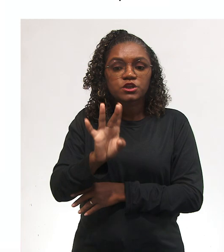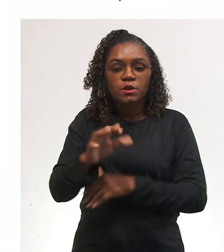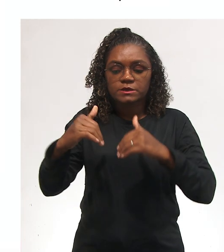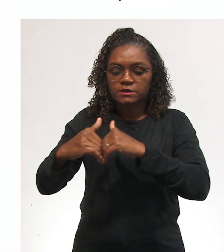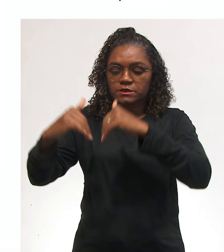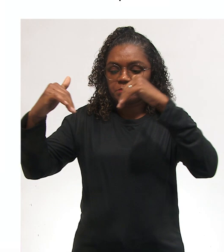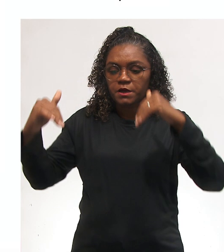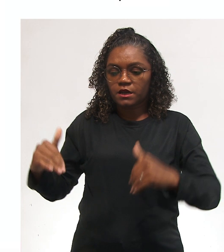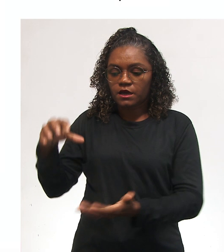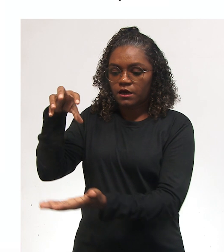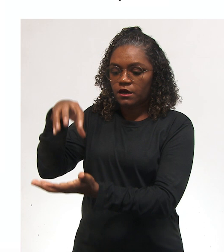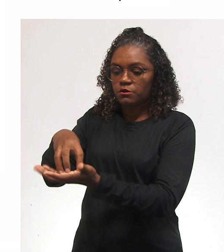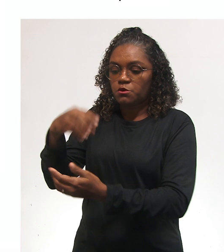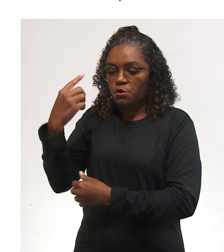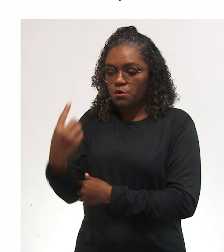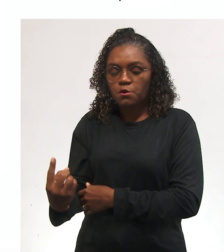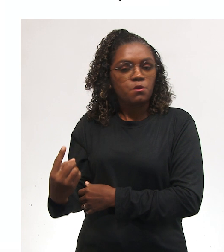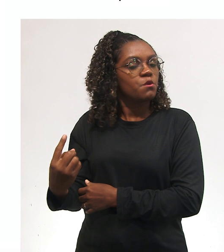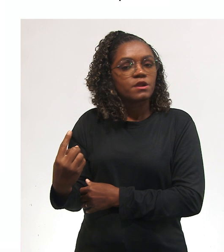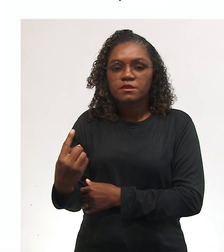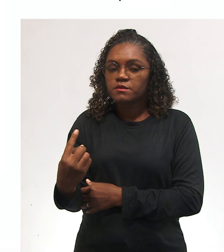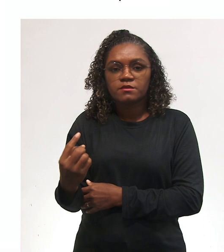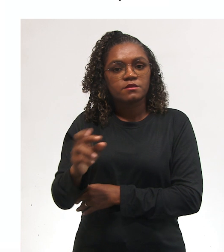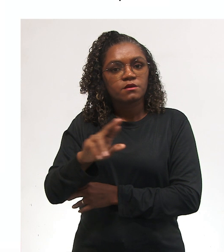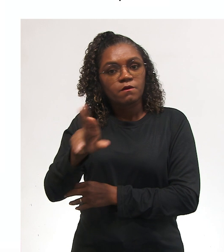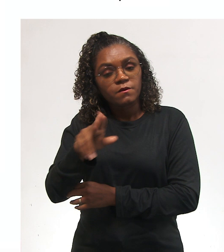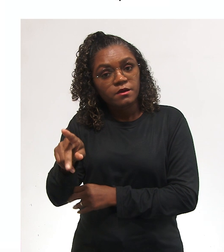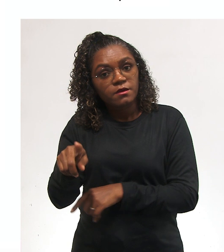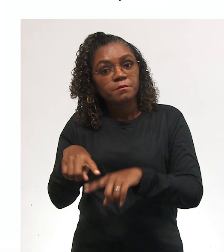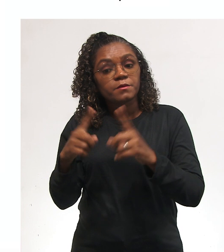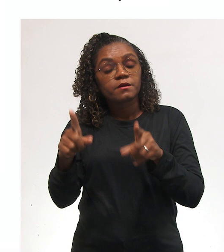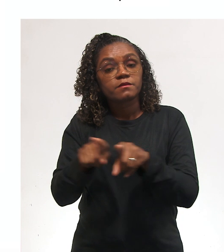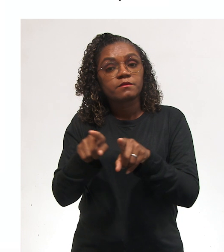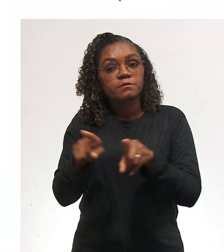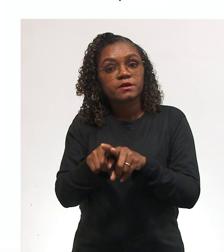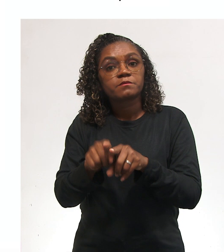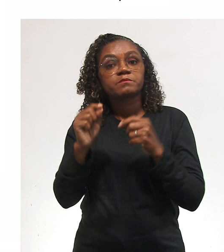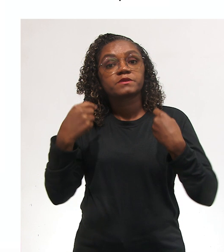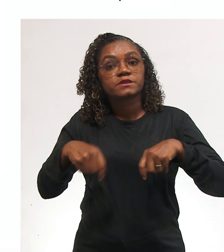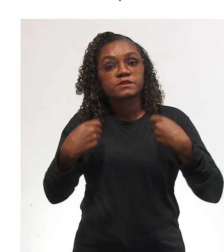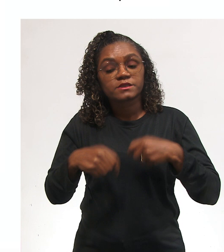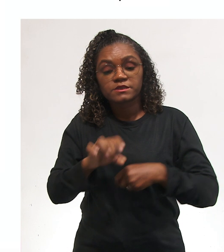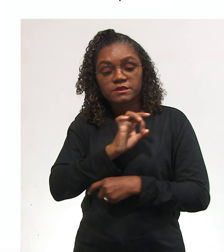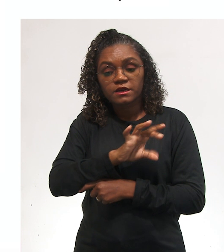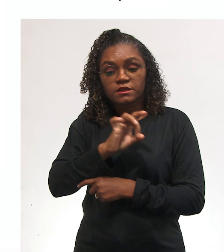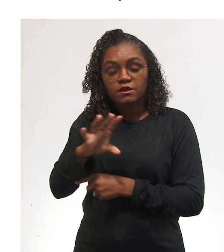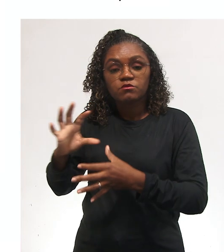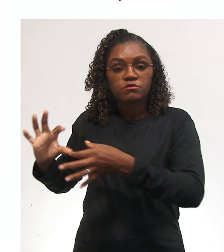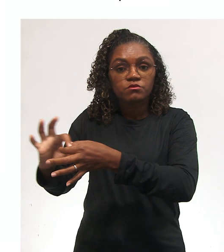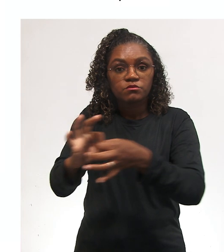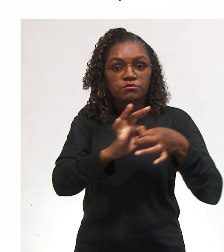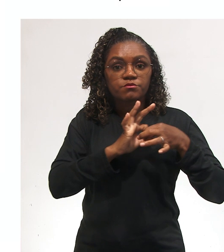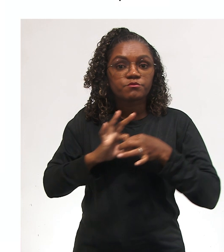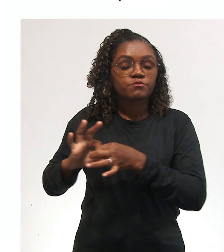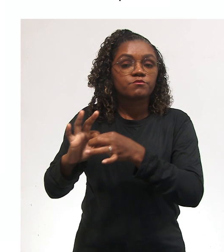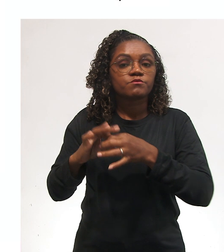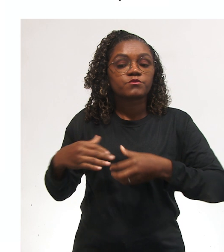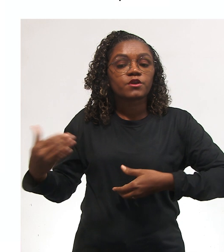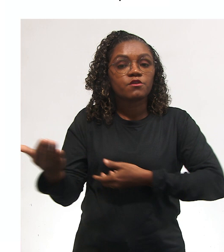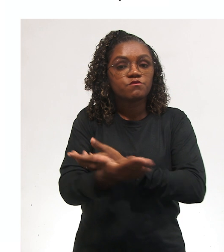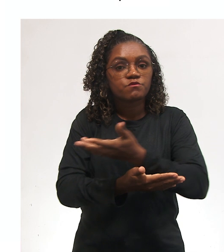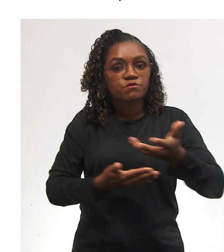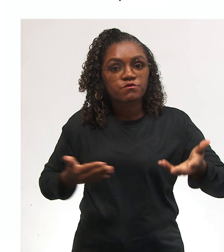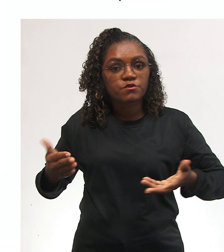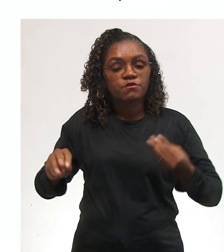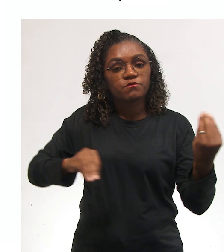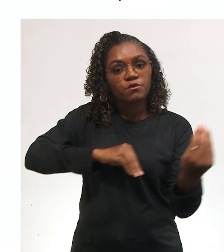isolados em um único departamento, mas sim que todos dentro da organização estejam envolvidos